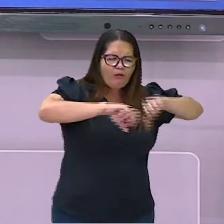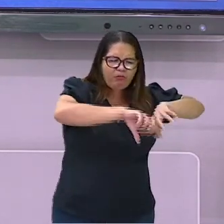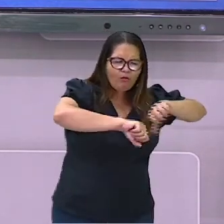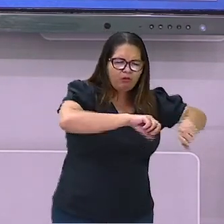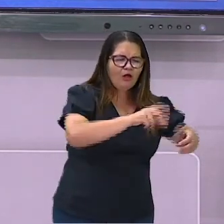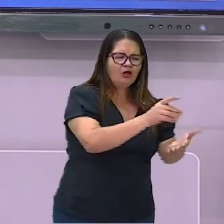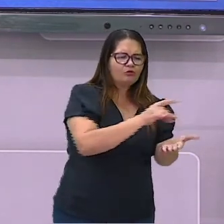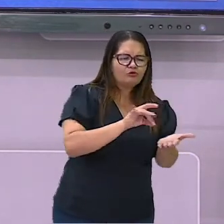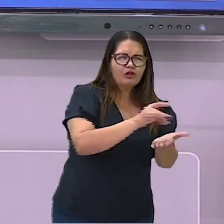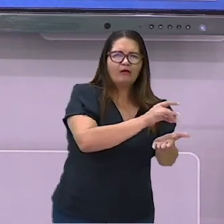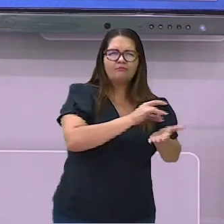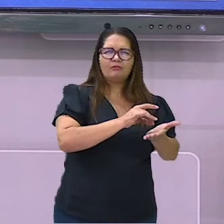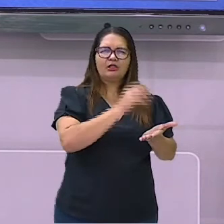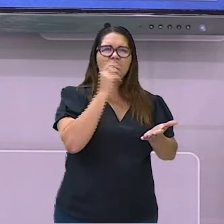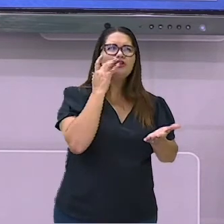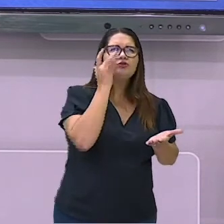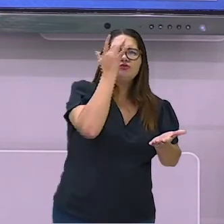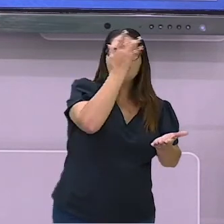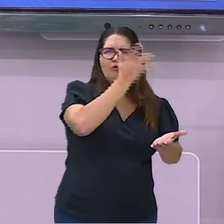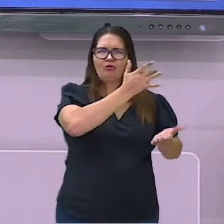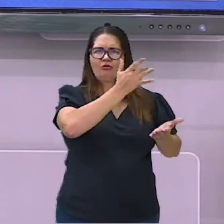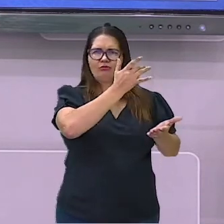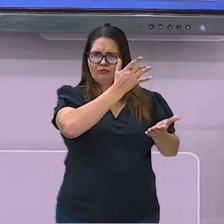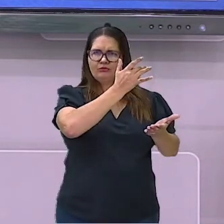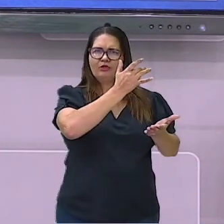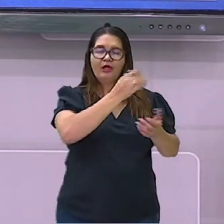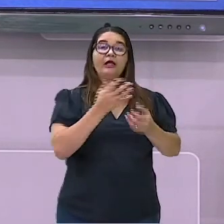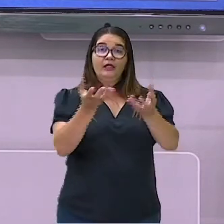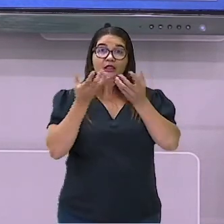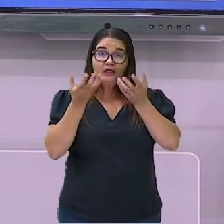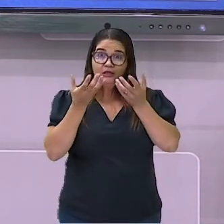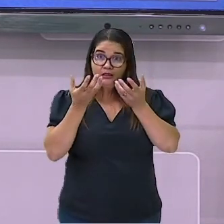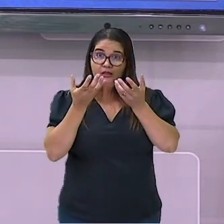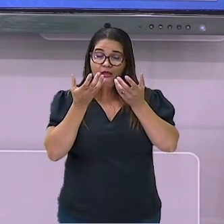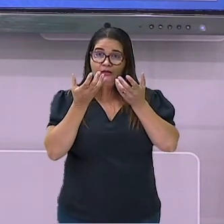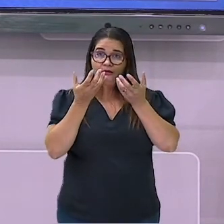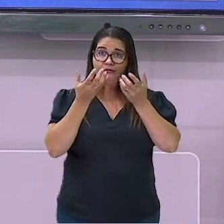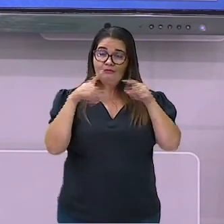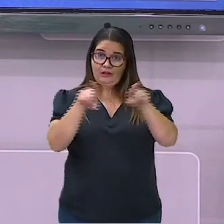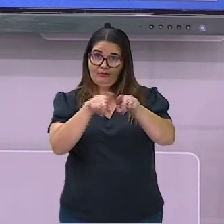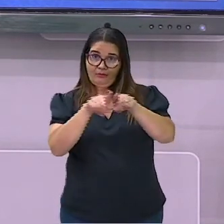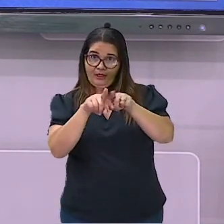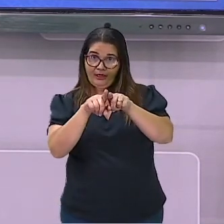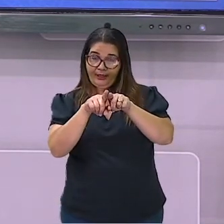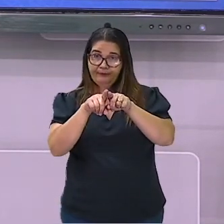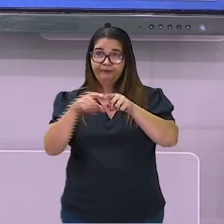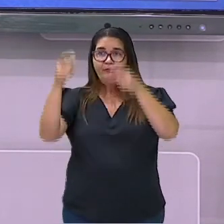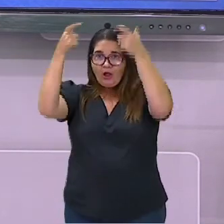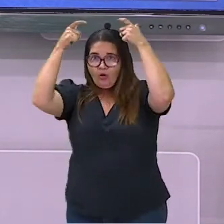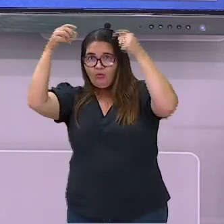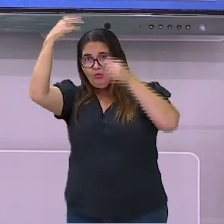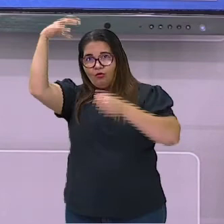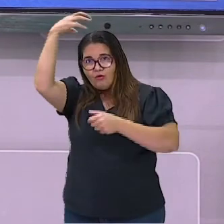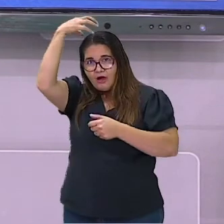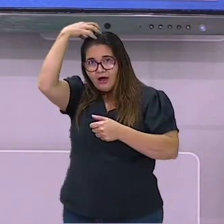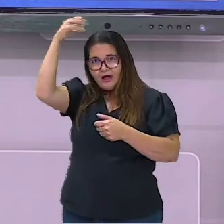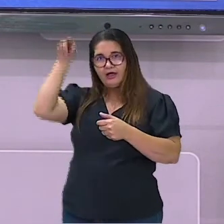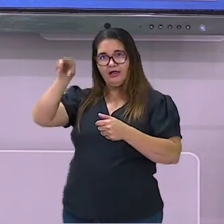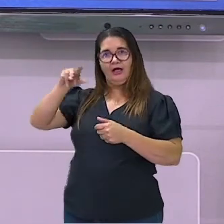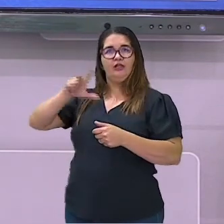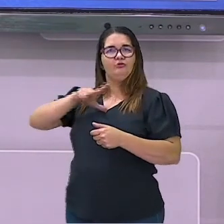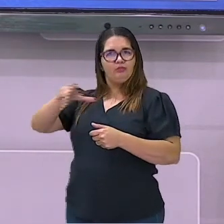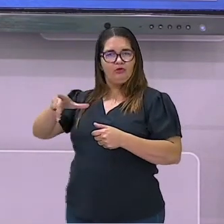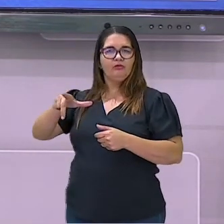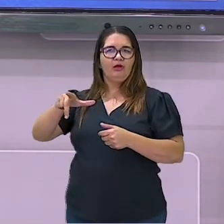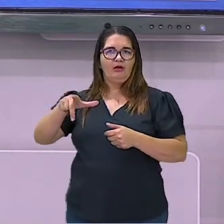lucrava com os impostos, né? Mas, além desse lucro que o donatário tinha, ele